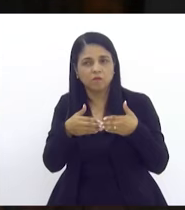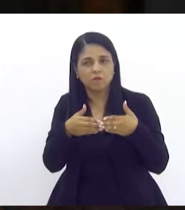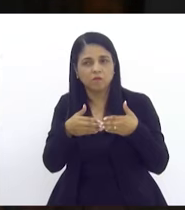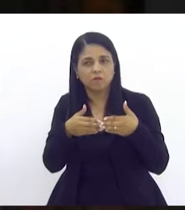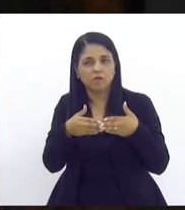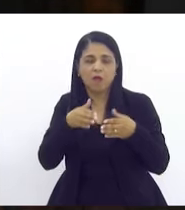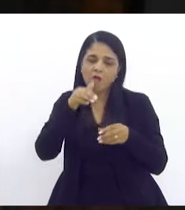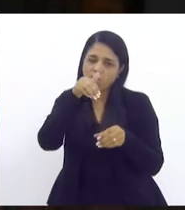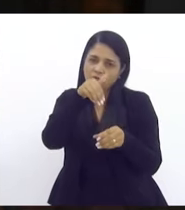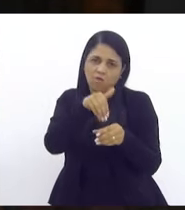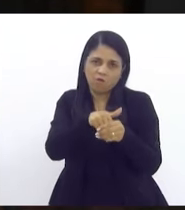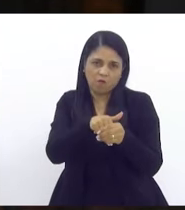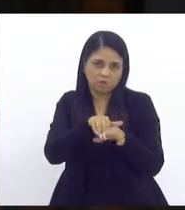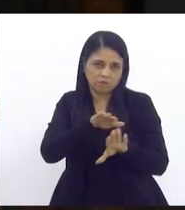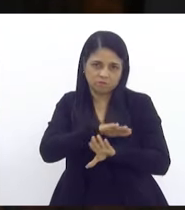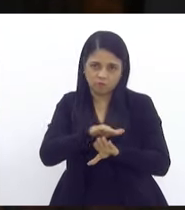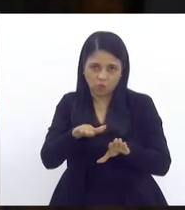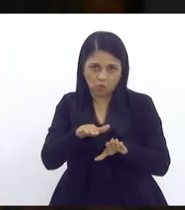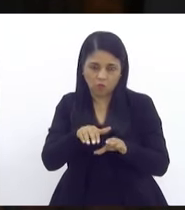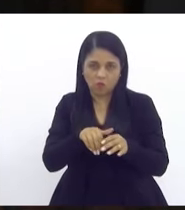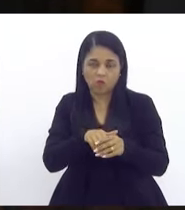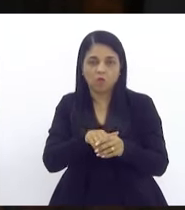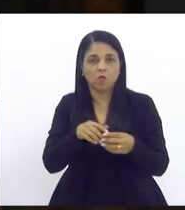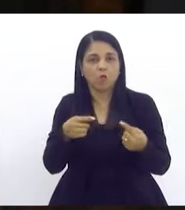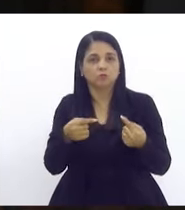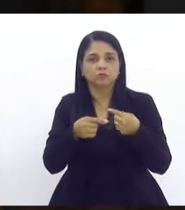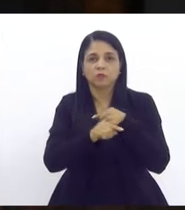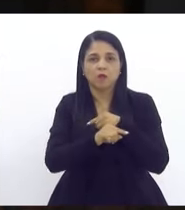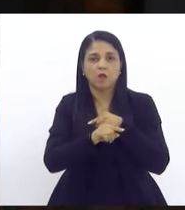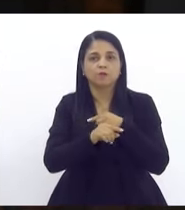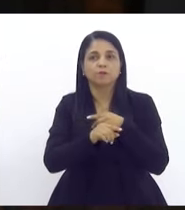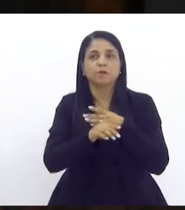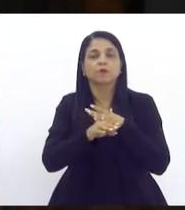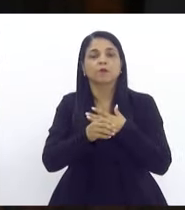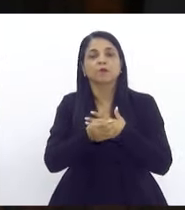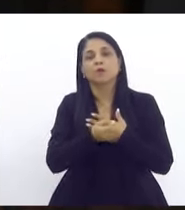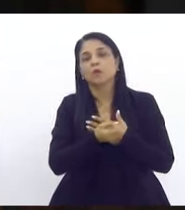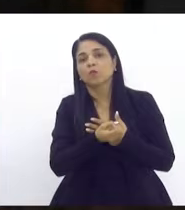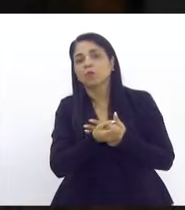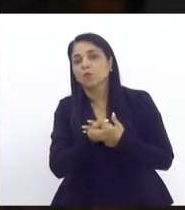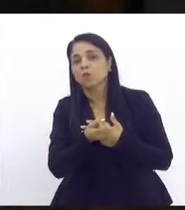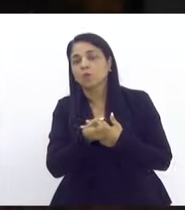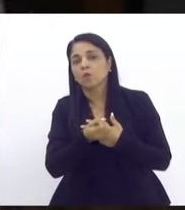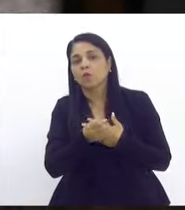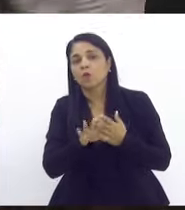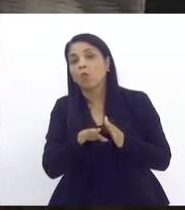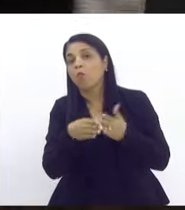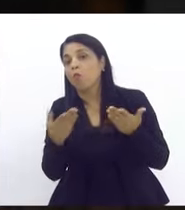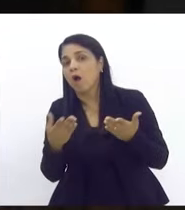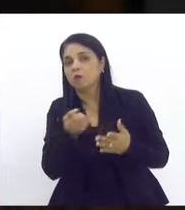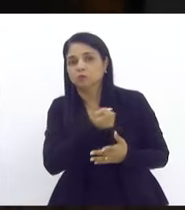a votar, por gentileza, contrário, e dizer só os números para que a gente possa anotar.